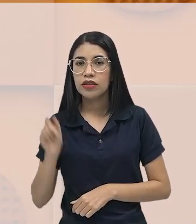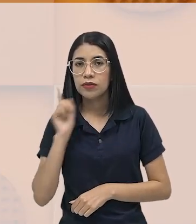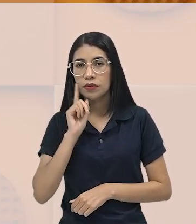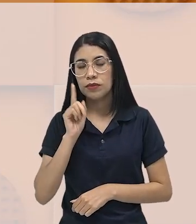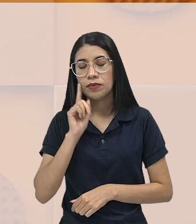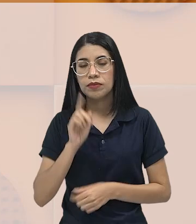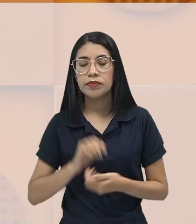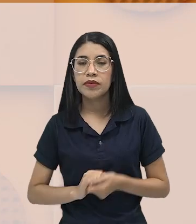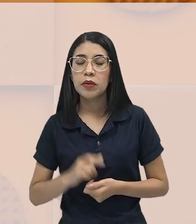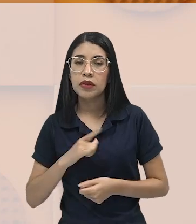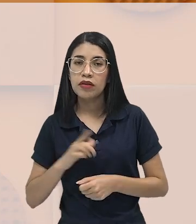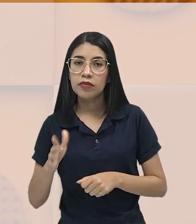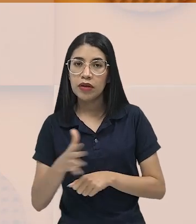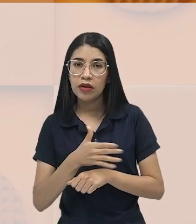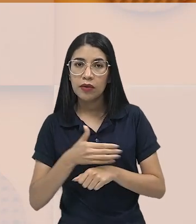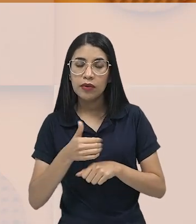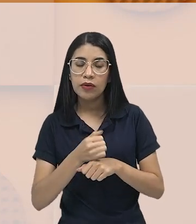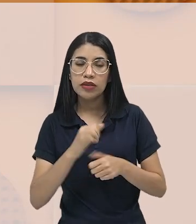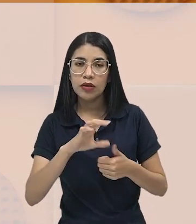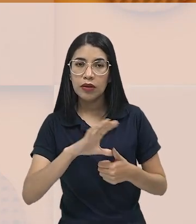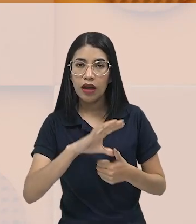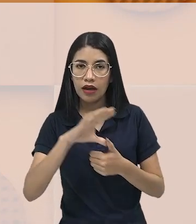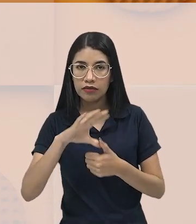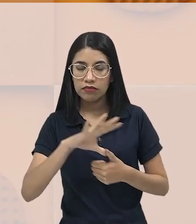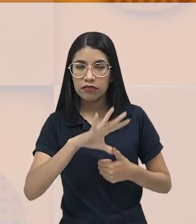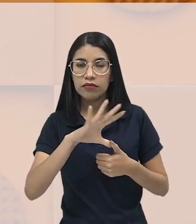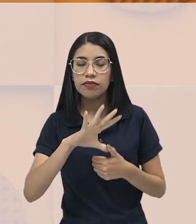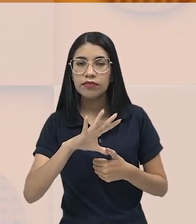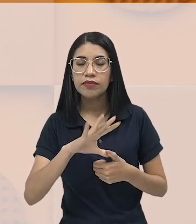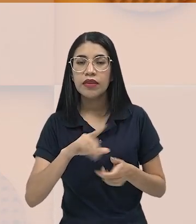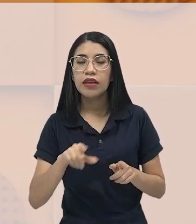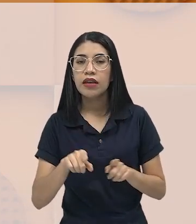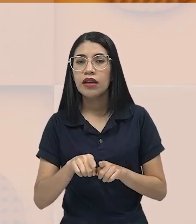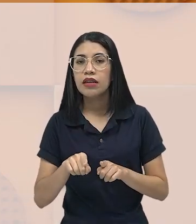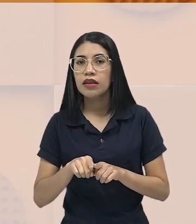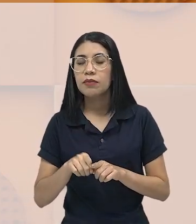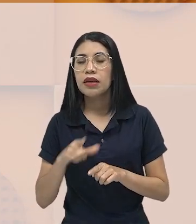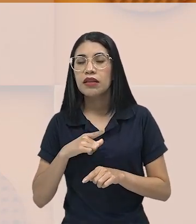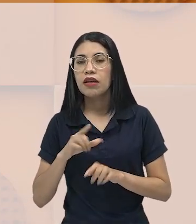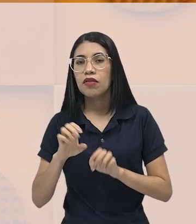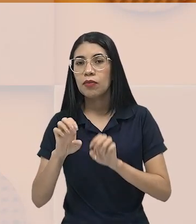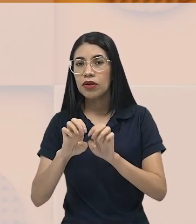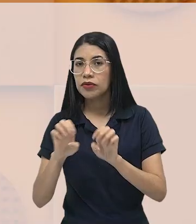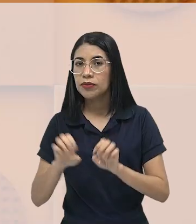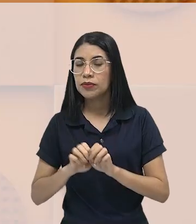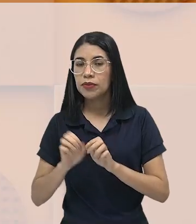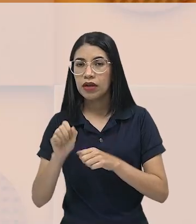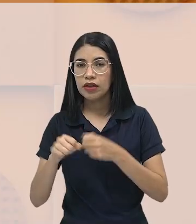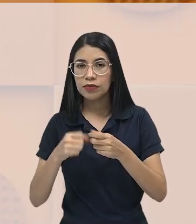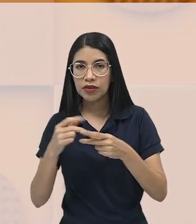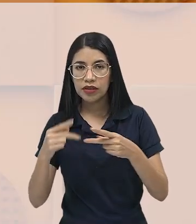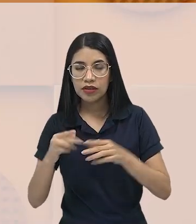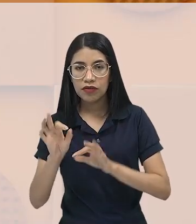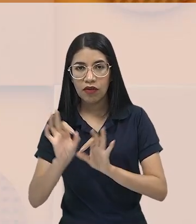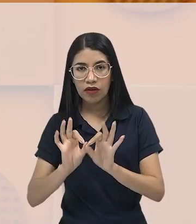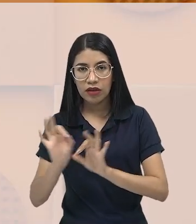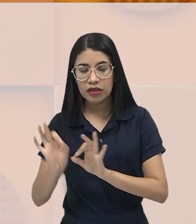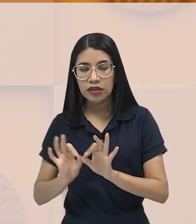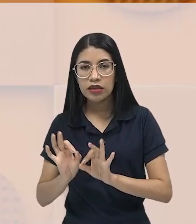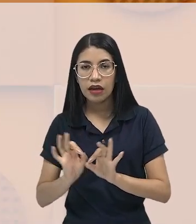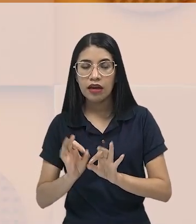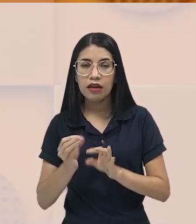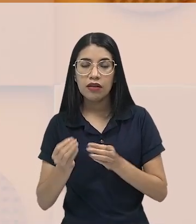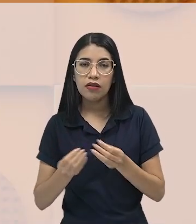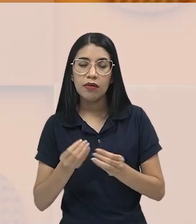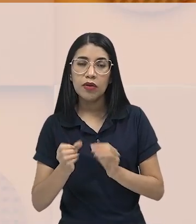então, né, uma colonização nas 13 colônias inglesas. Vai haver uma estrutura administrativa, uma organização